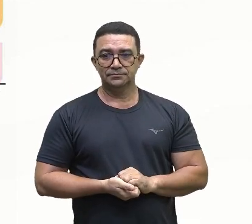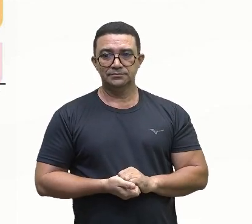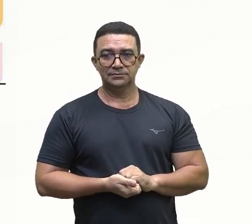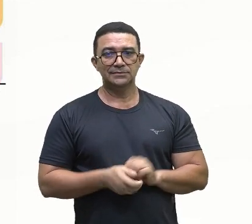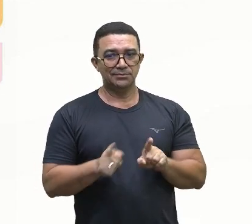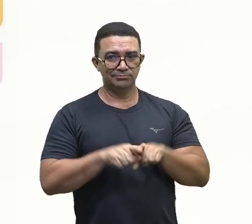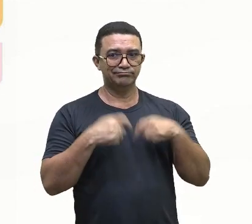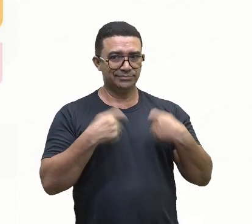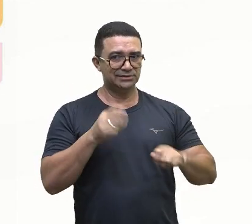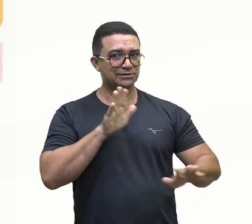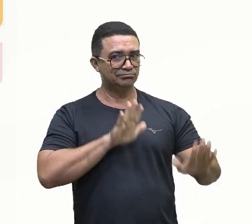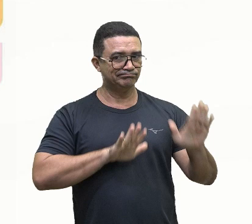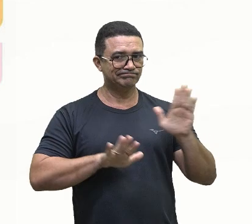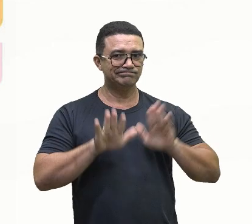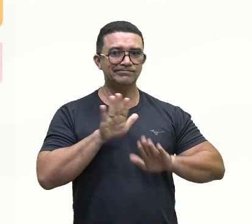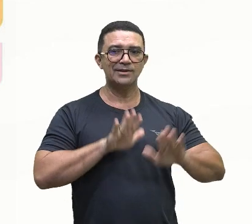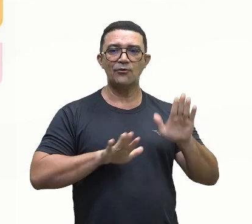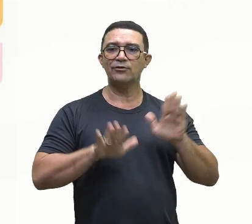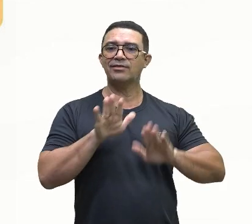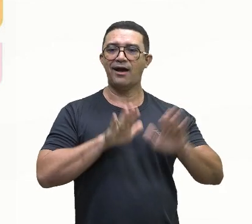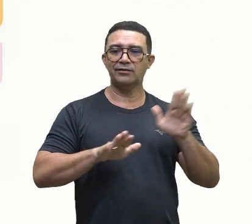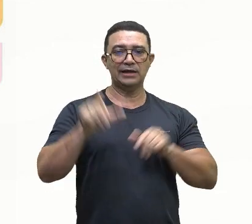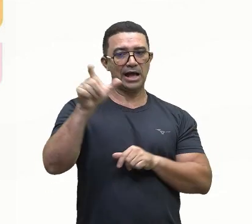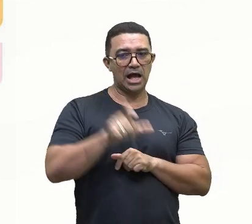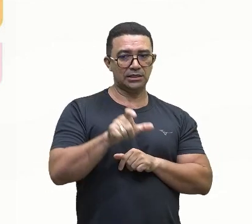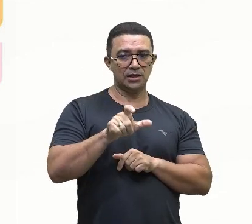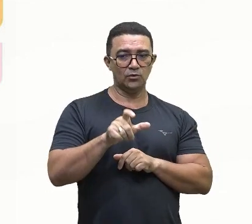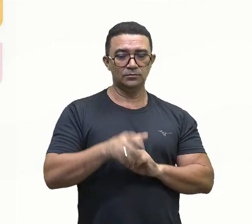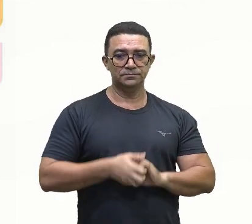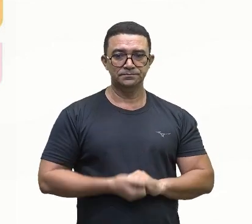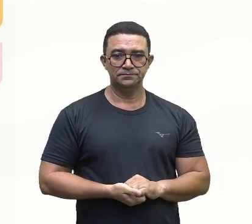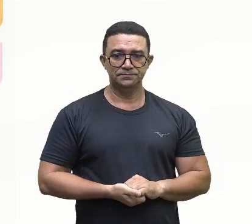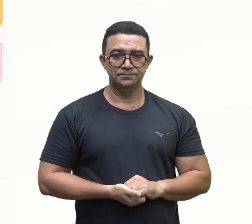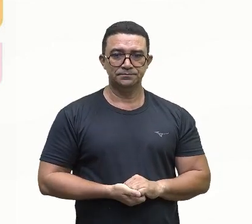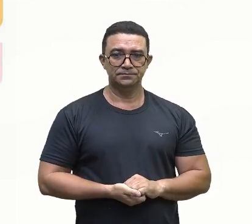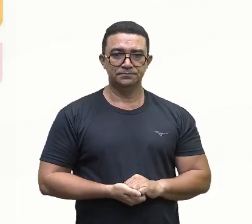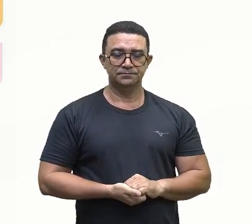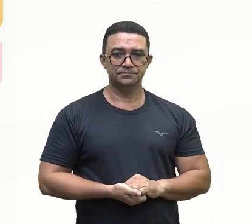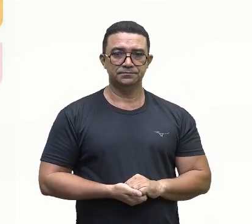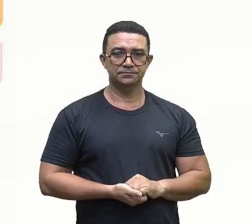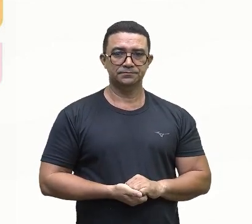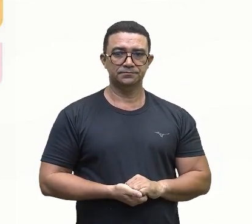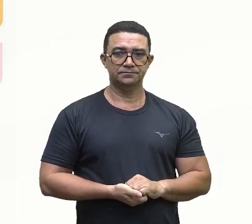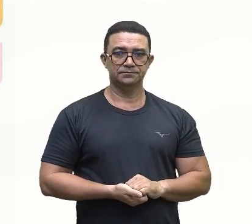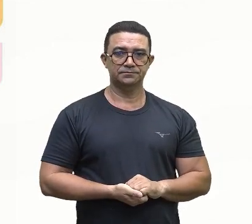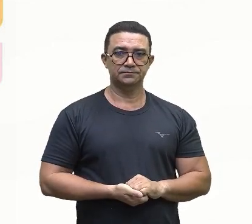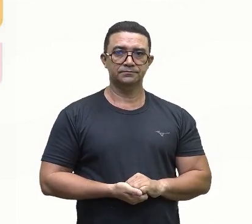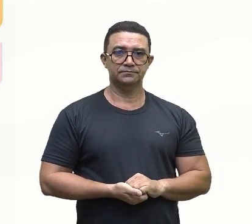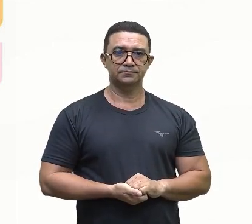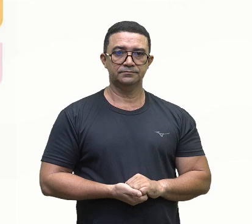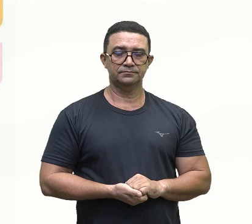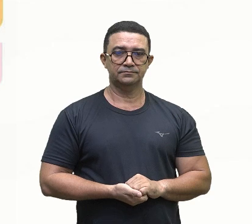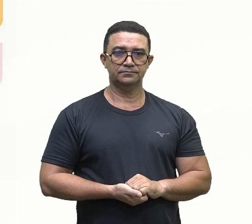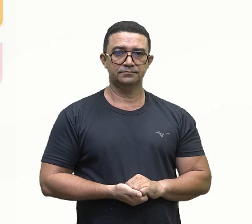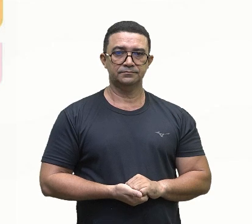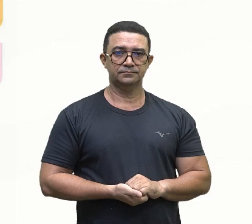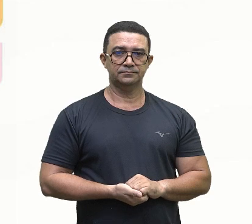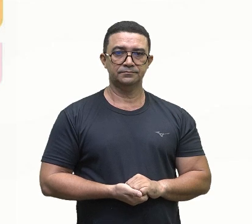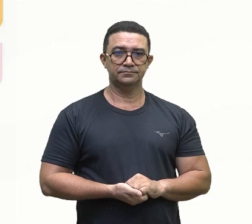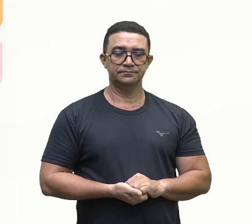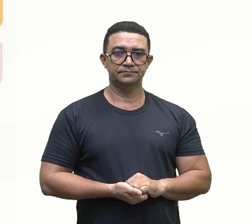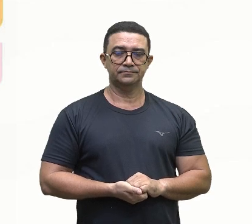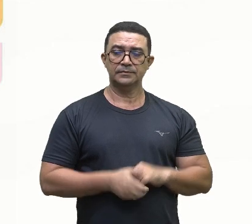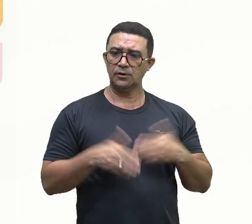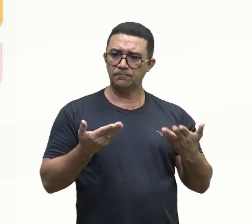muito cuidado. A gente vai falar mais para frente só desse cartão de crédito. Então,